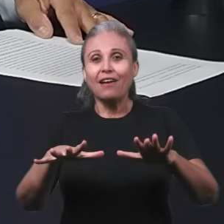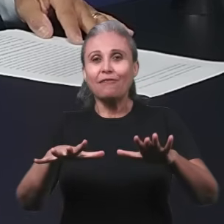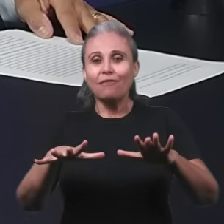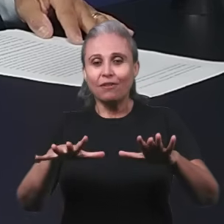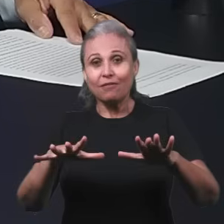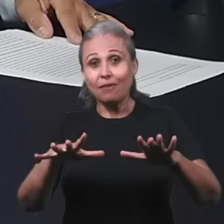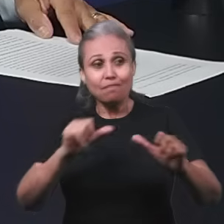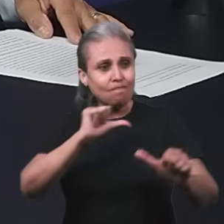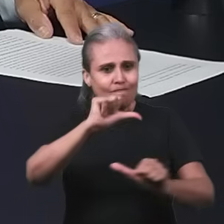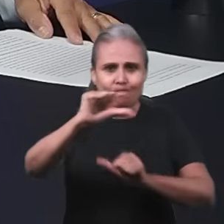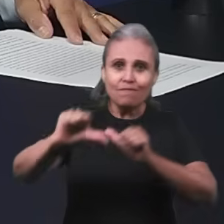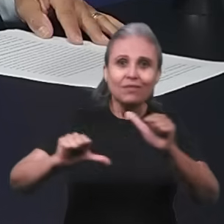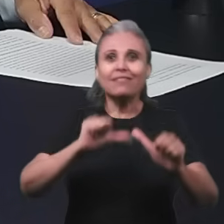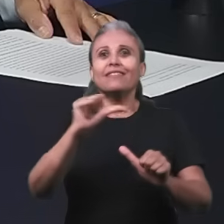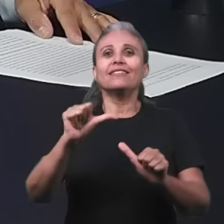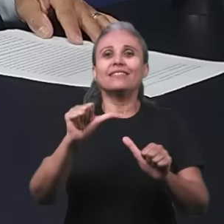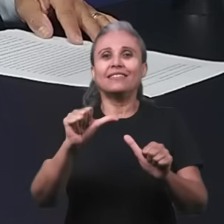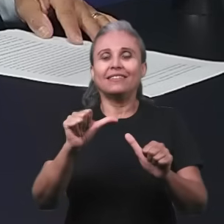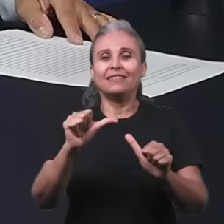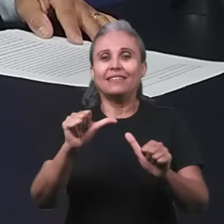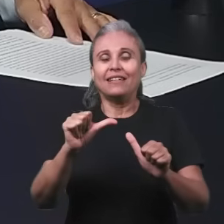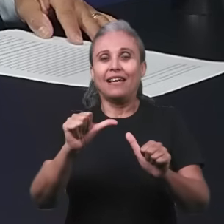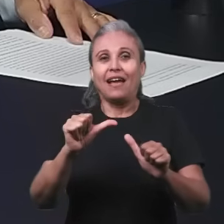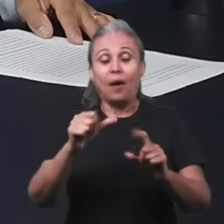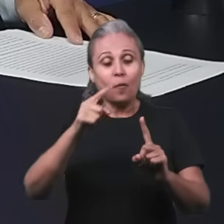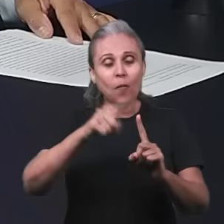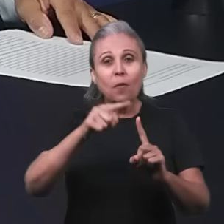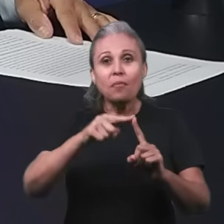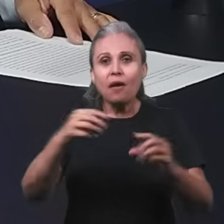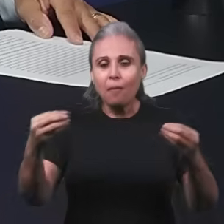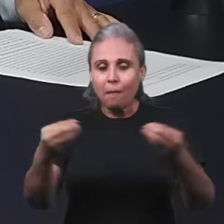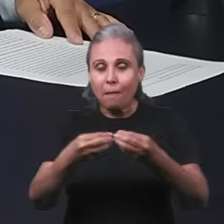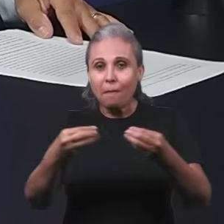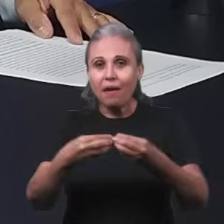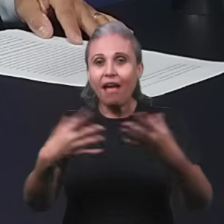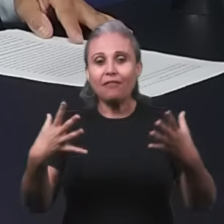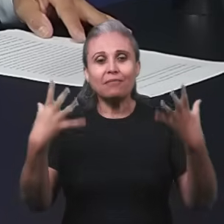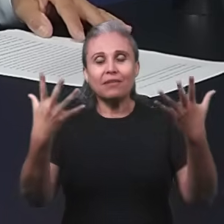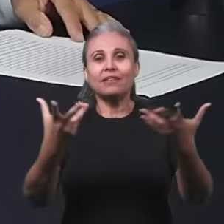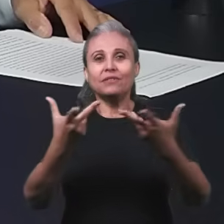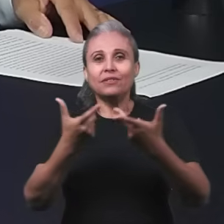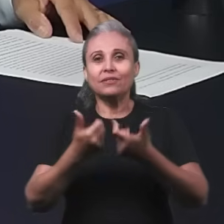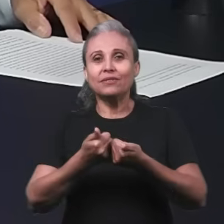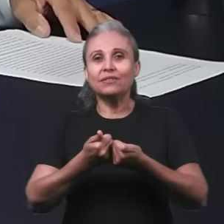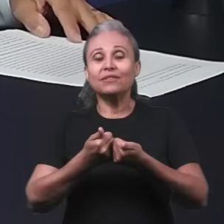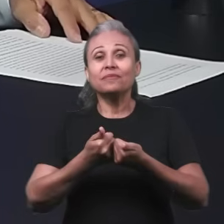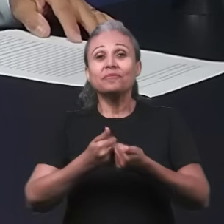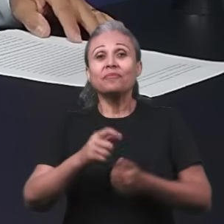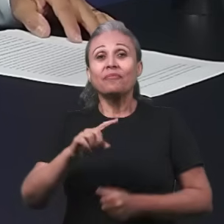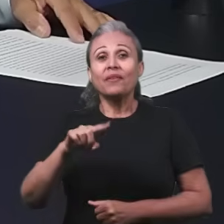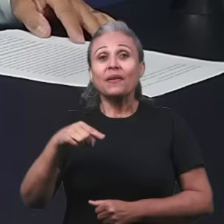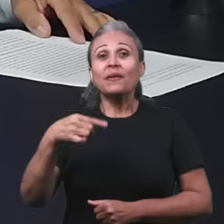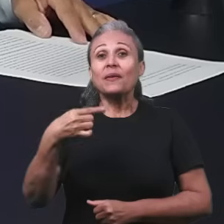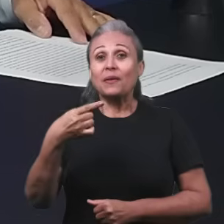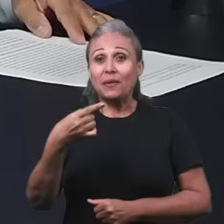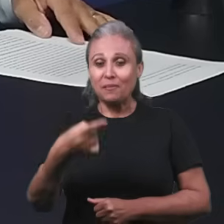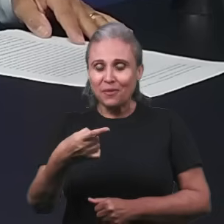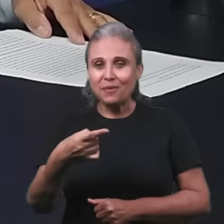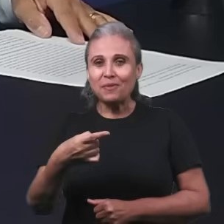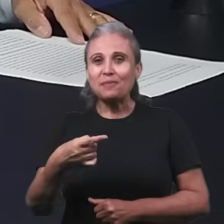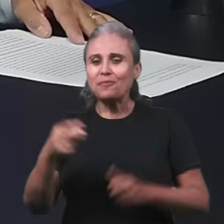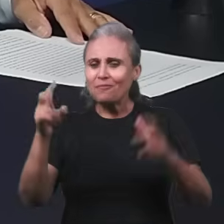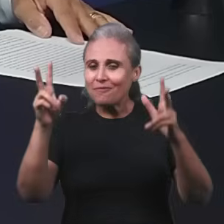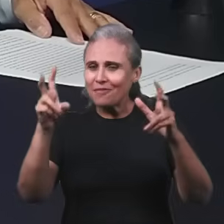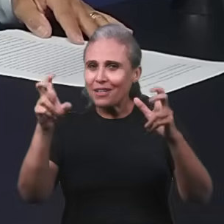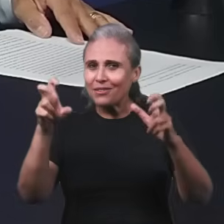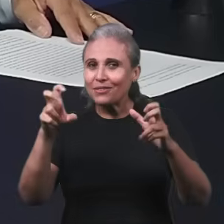revolução. A escolha do primeiro milagre, ela é extraordinária. Podemos até depois colocar um tema para estudar o coxo